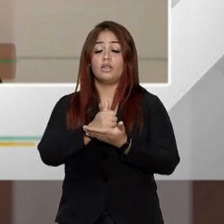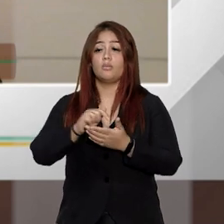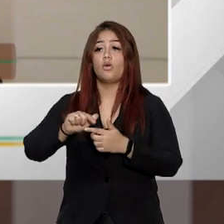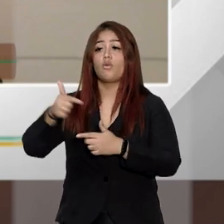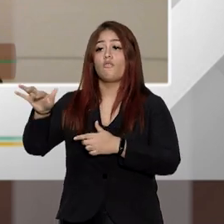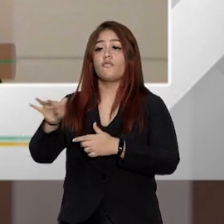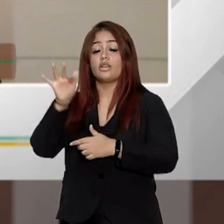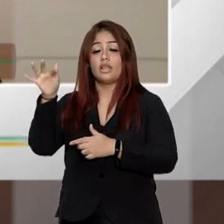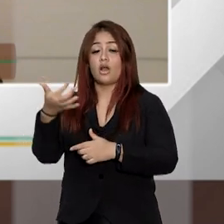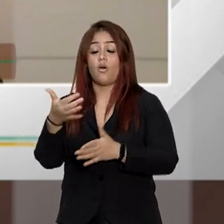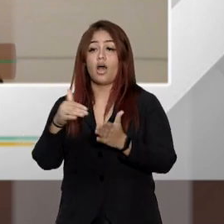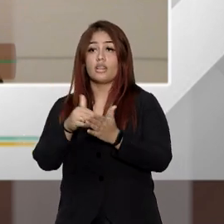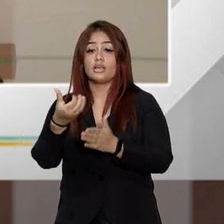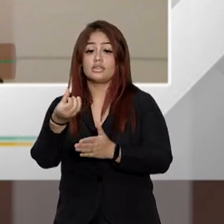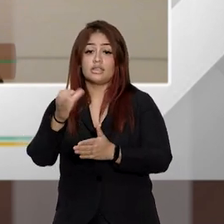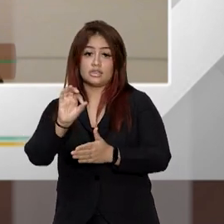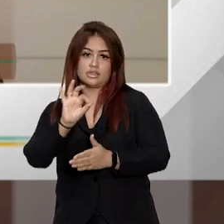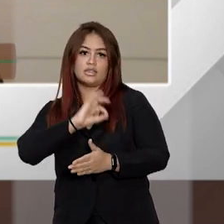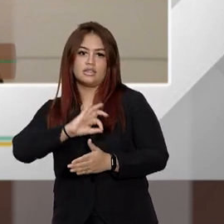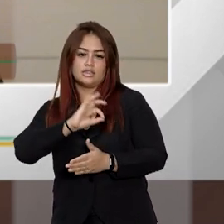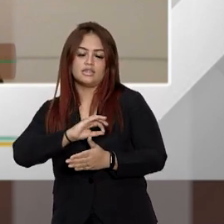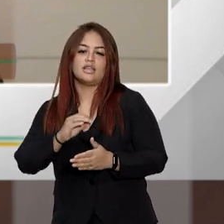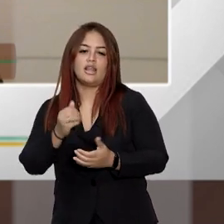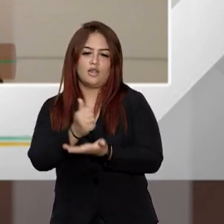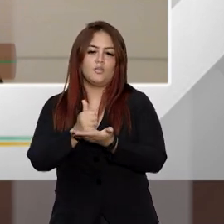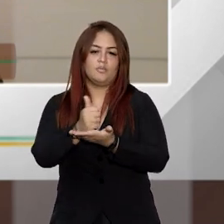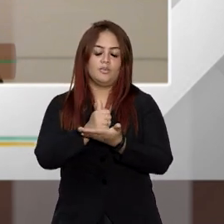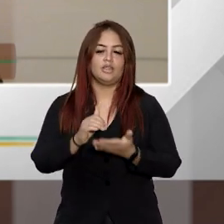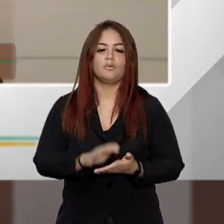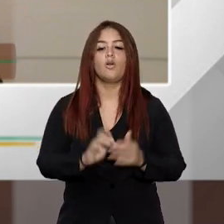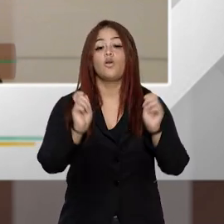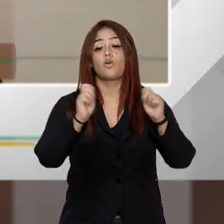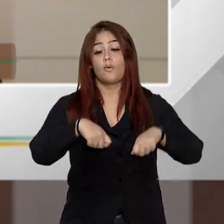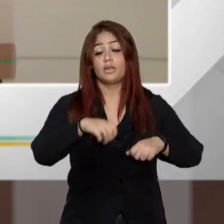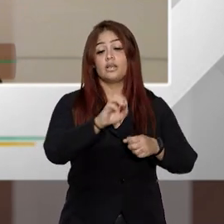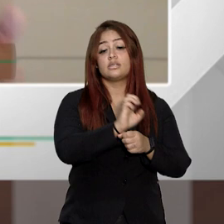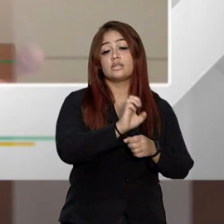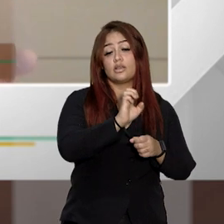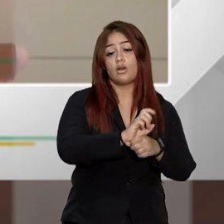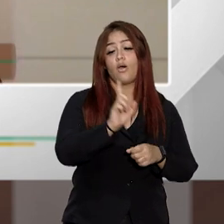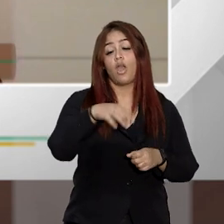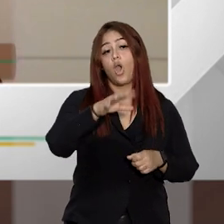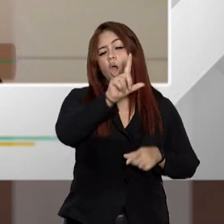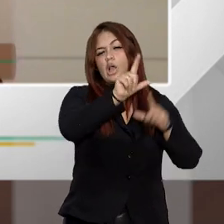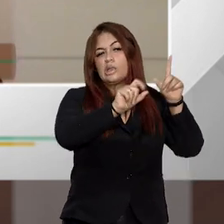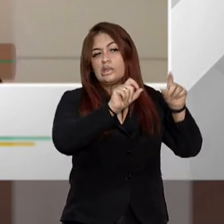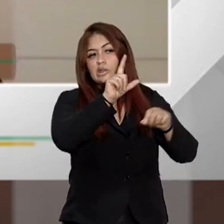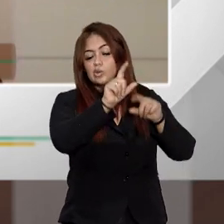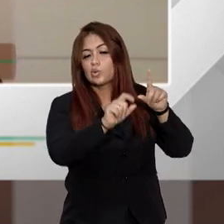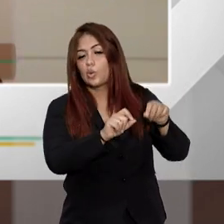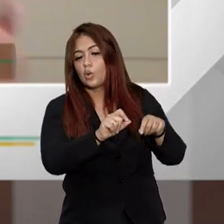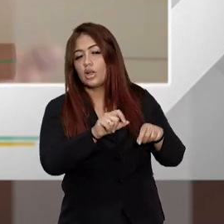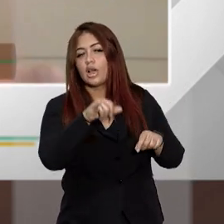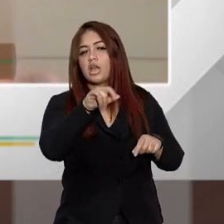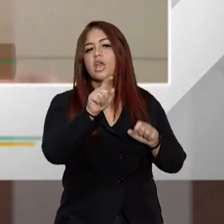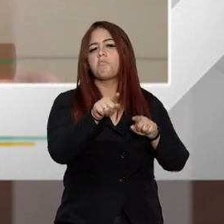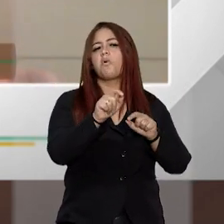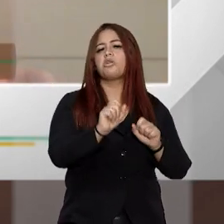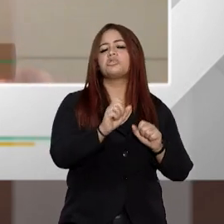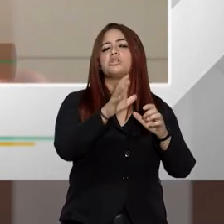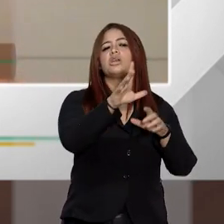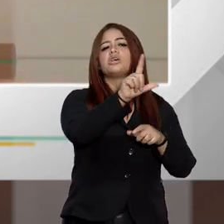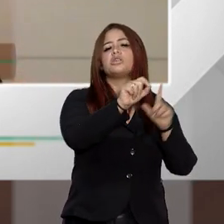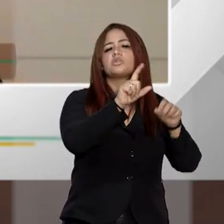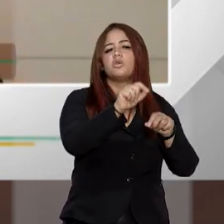federal demandas de até 60 salários mínimos, a competência do juizado estadual é opcional, o autor pode escolher entre a vara